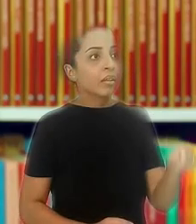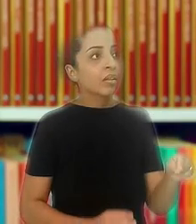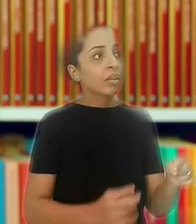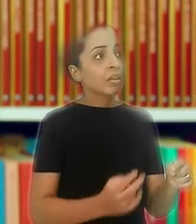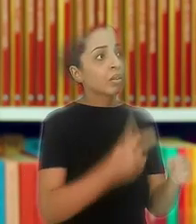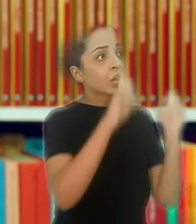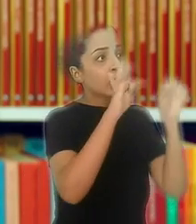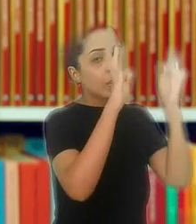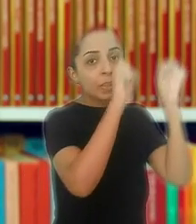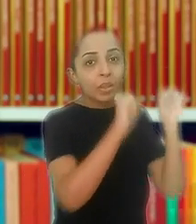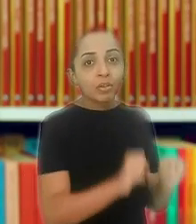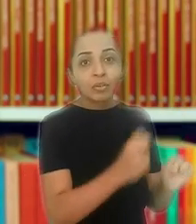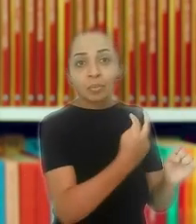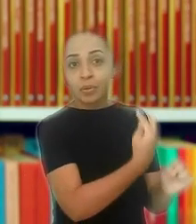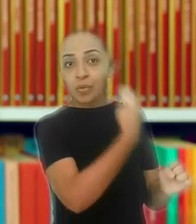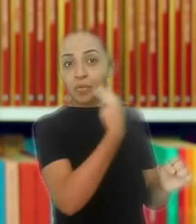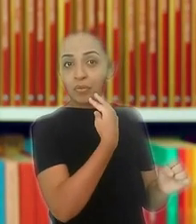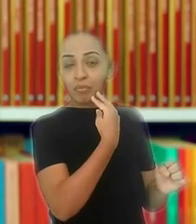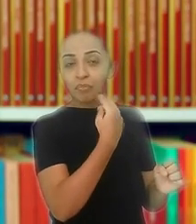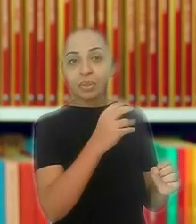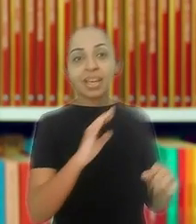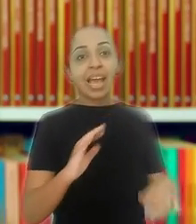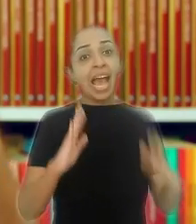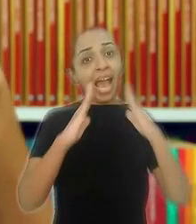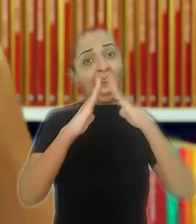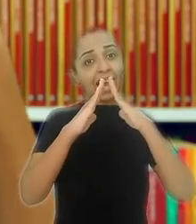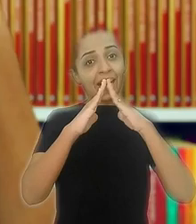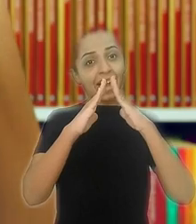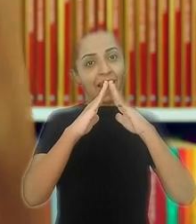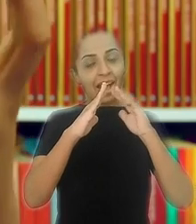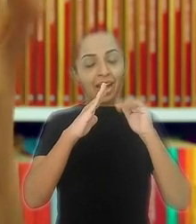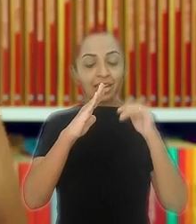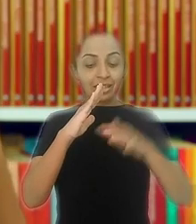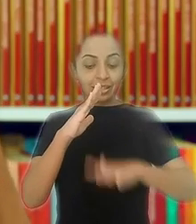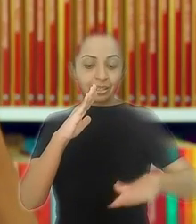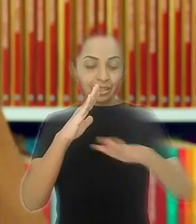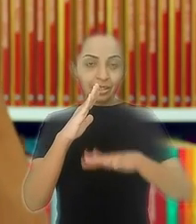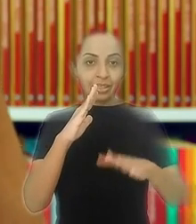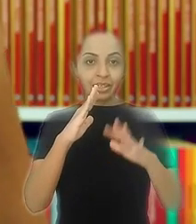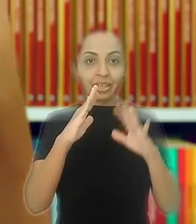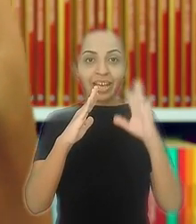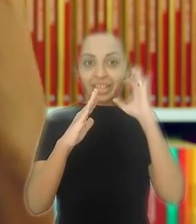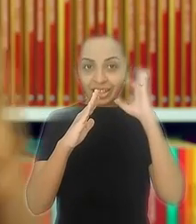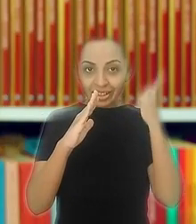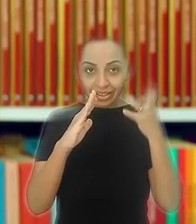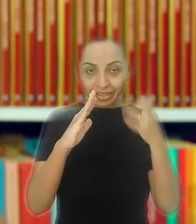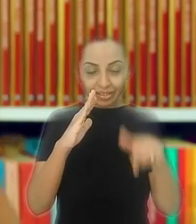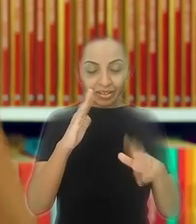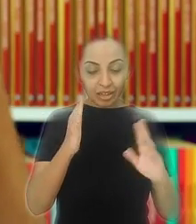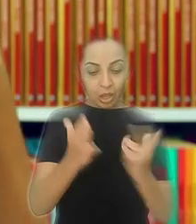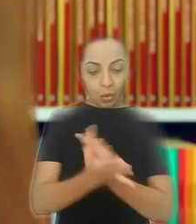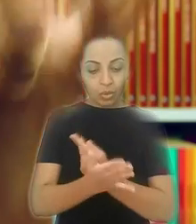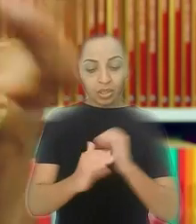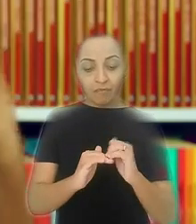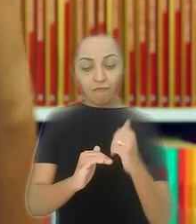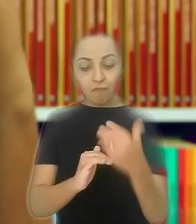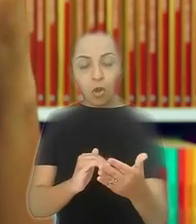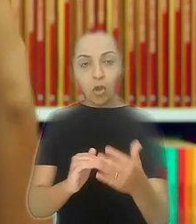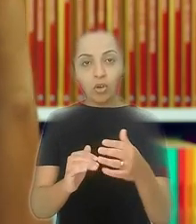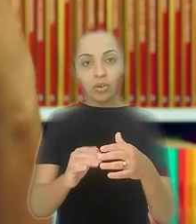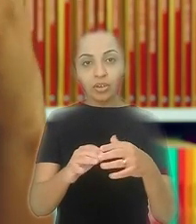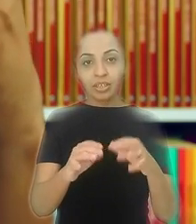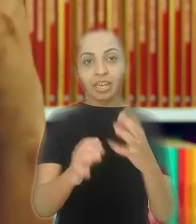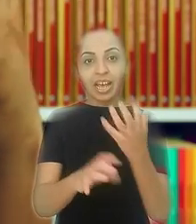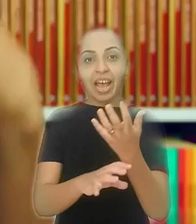todo mundo dentro da casa a casa como um cenário a parte externa da casa ou lá do rural lá do natural